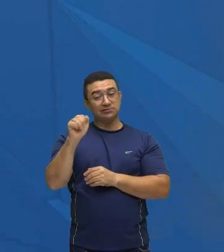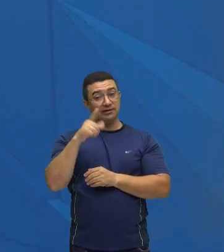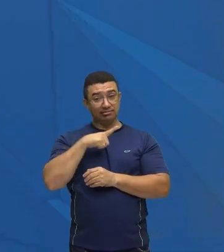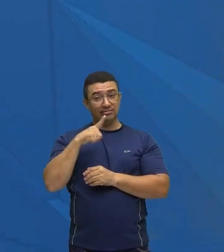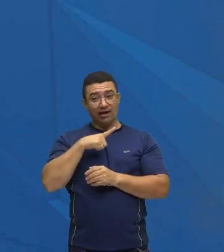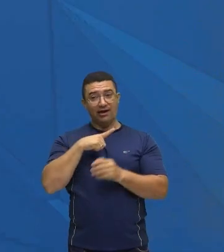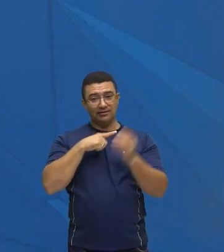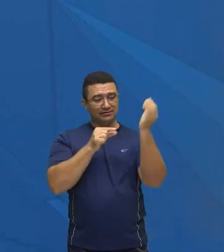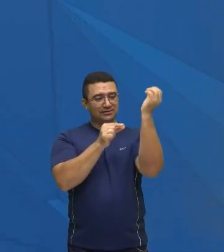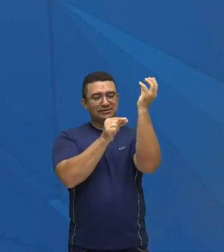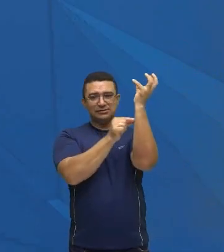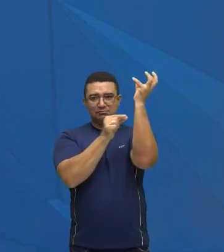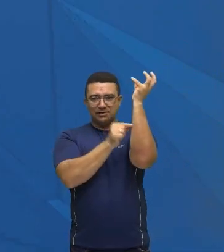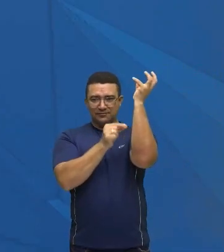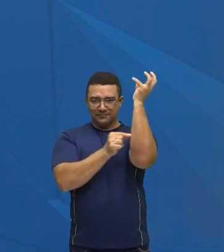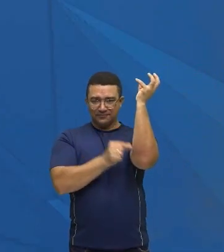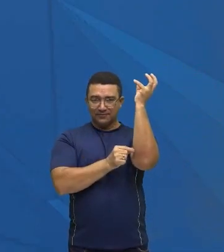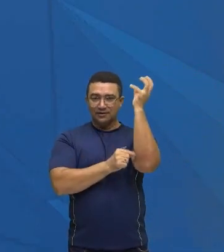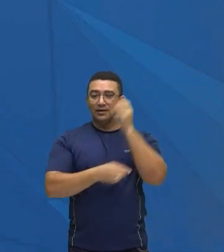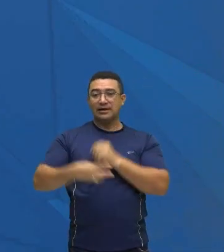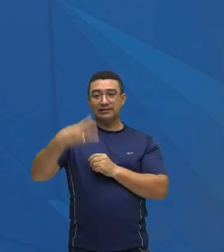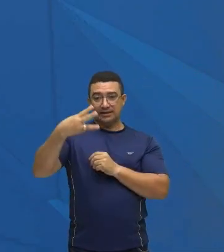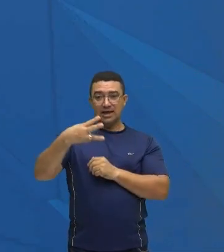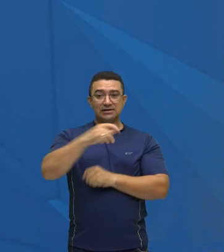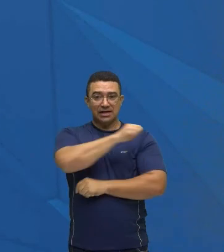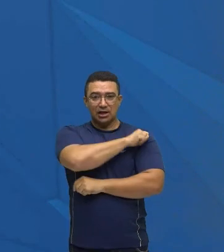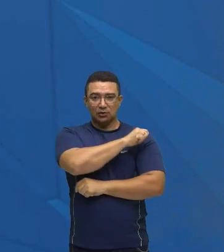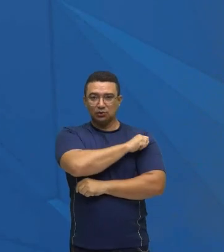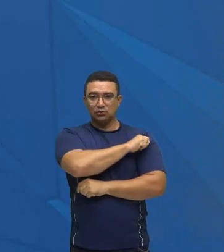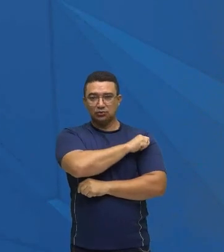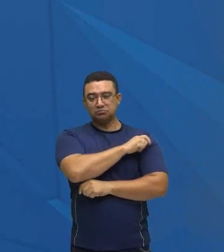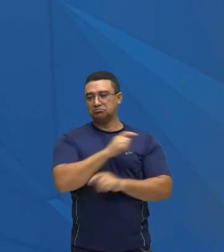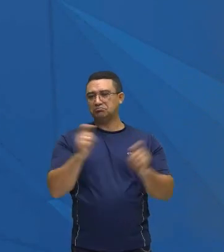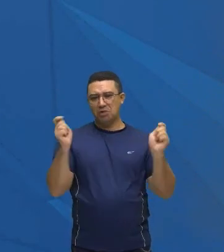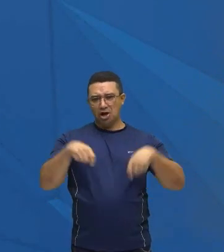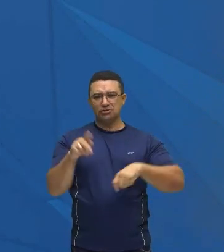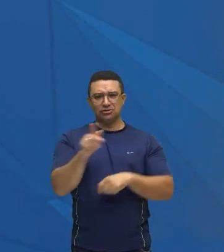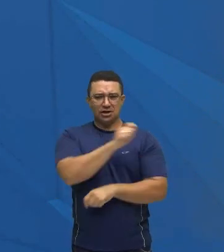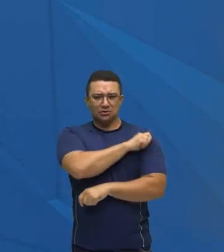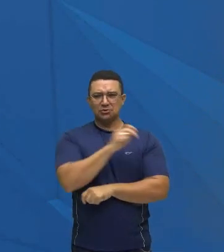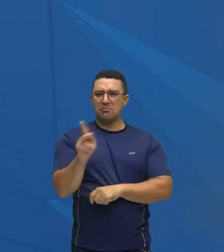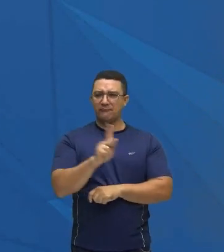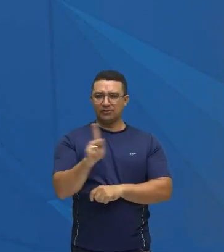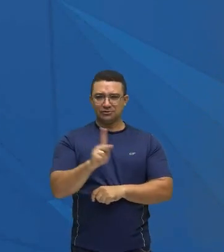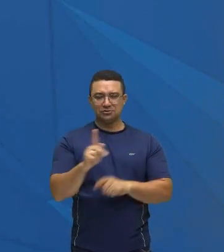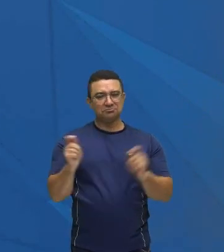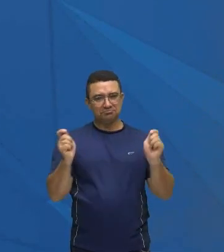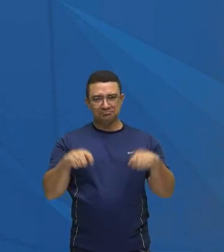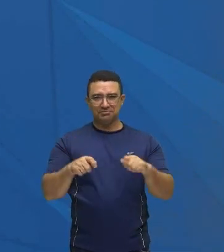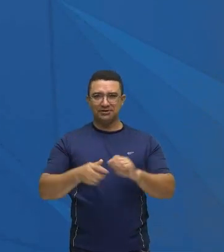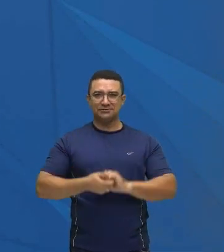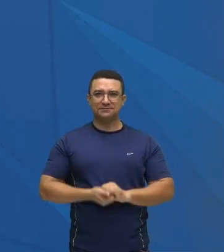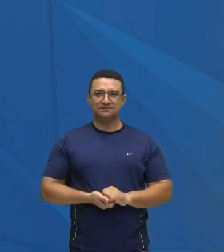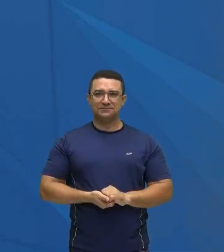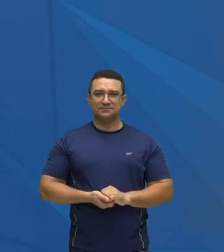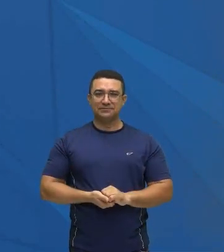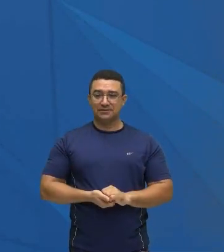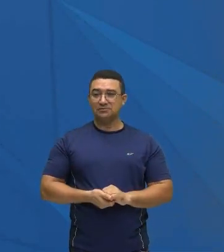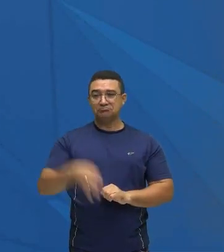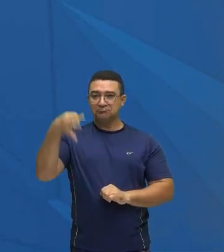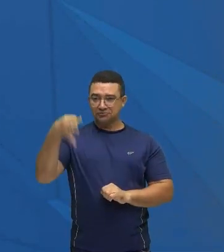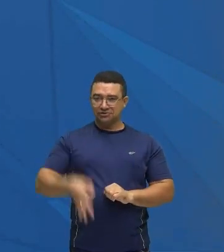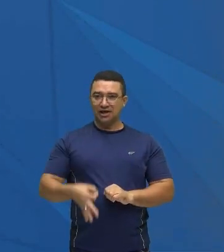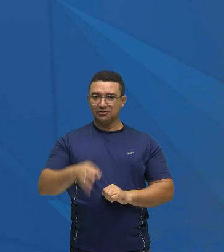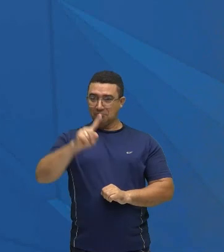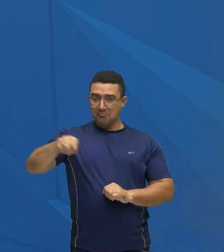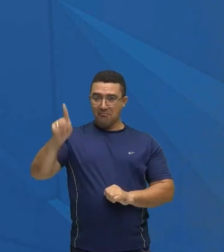pessoas, né? 3 alunos, pode ser aluno, pode ser professor, né? Pode ser até a mesma família que está assistindo ali, que acertaram